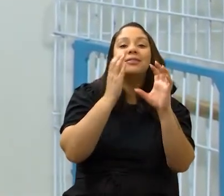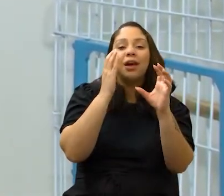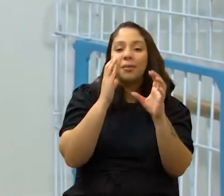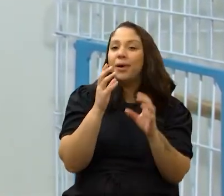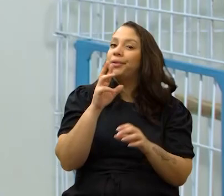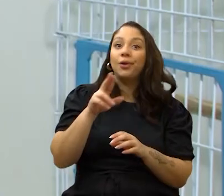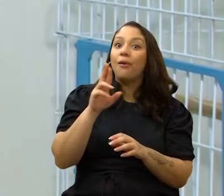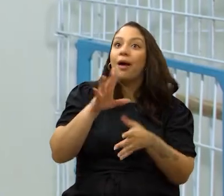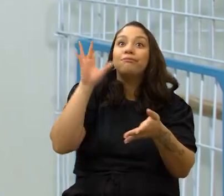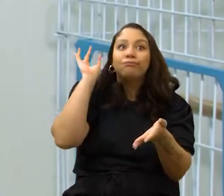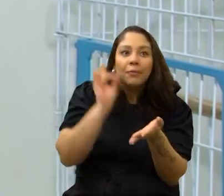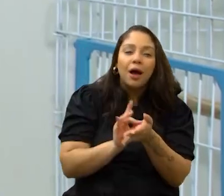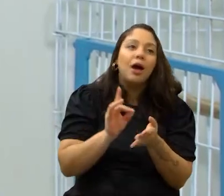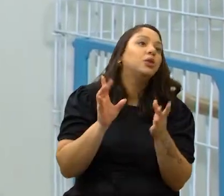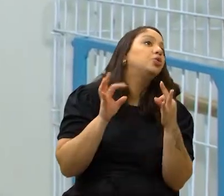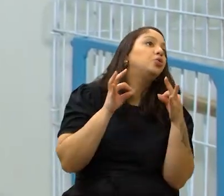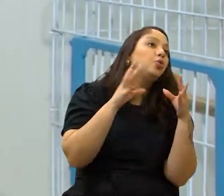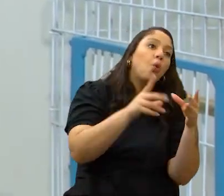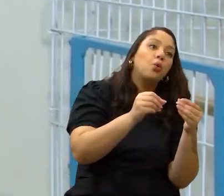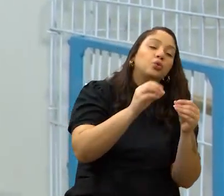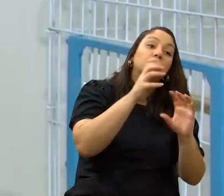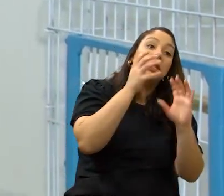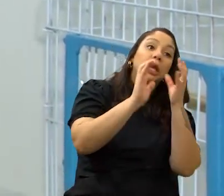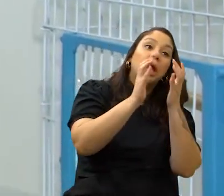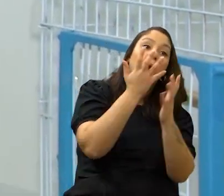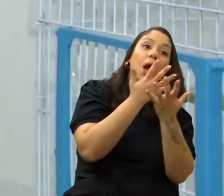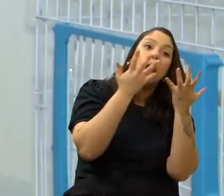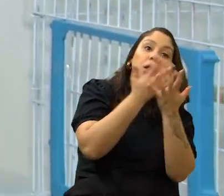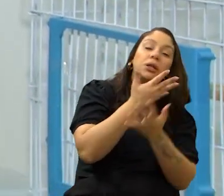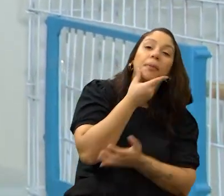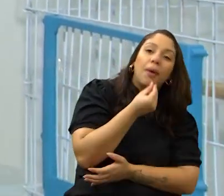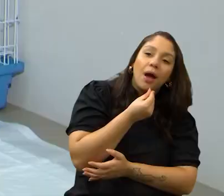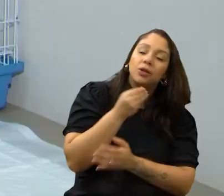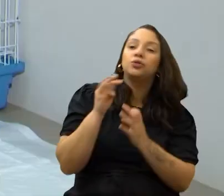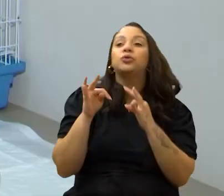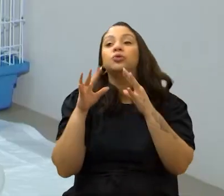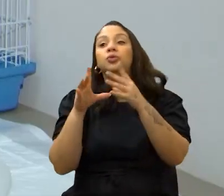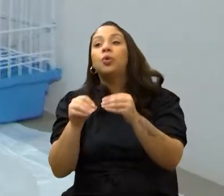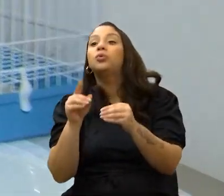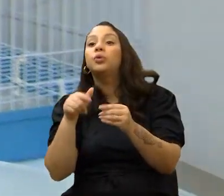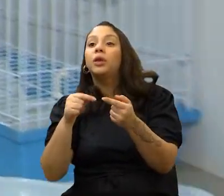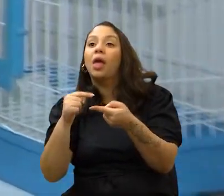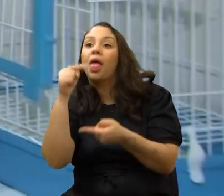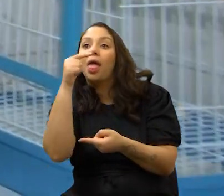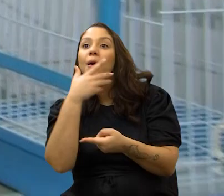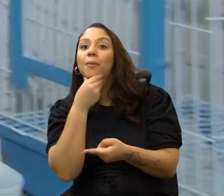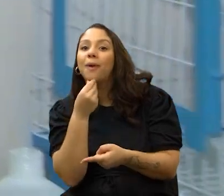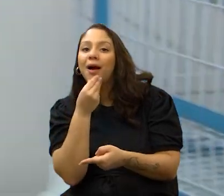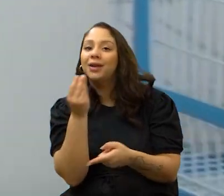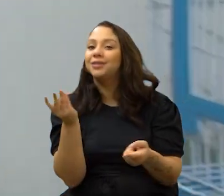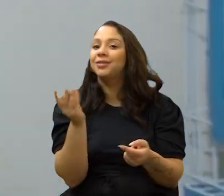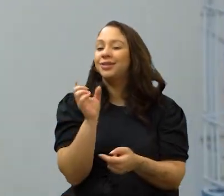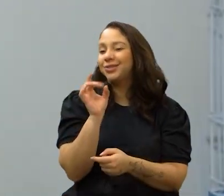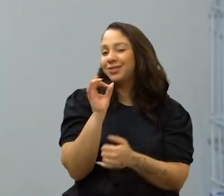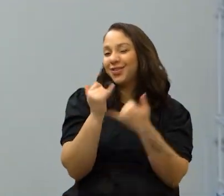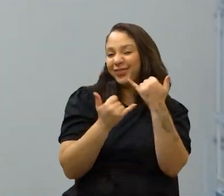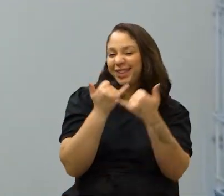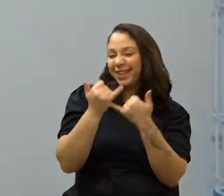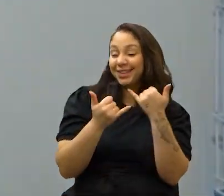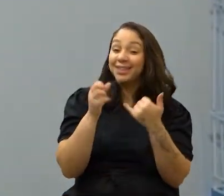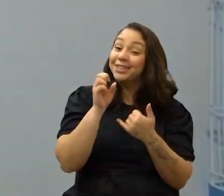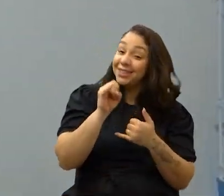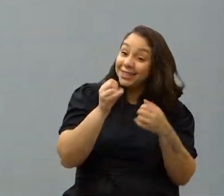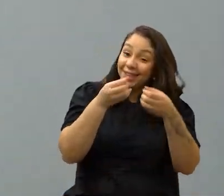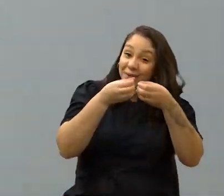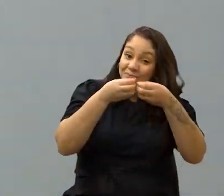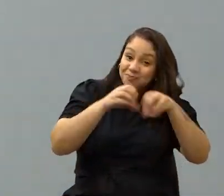que todos que cantam são macho, ou todos que são maiores são machos, né? A gente só brinca, se botar é porque